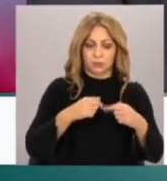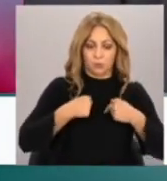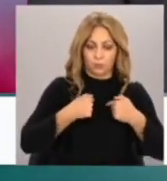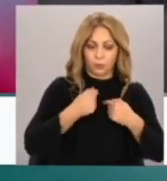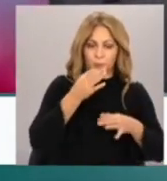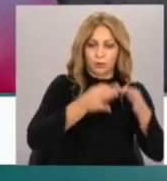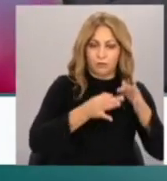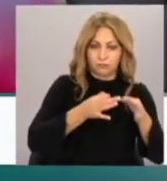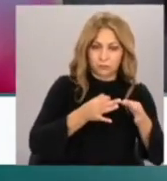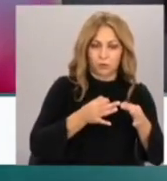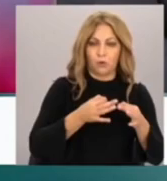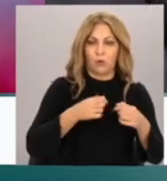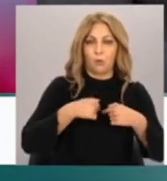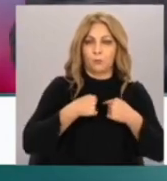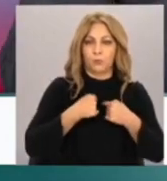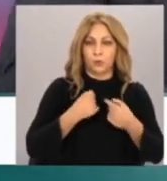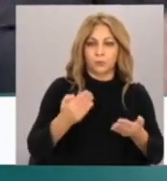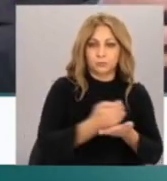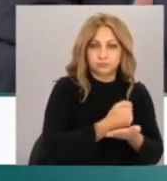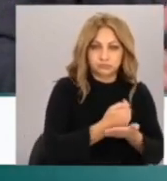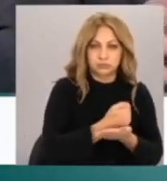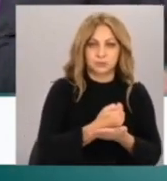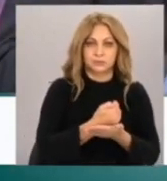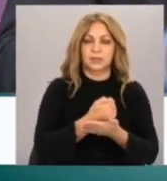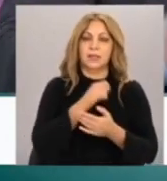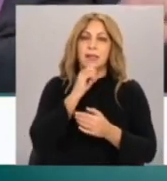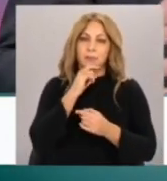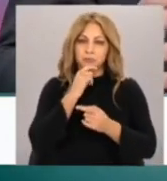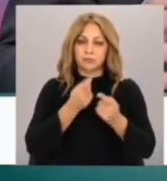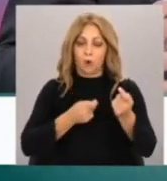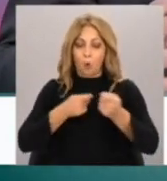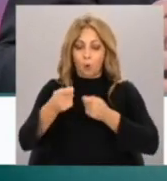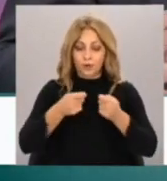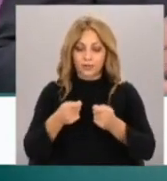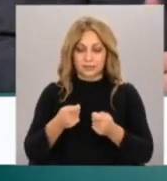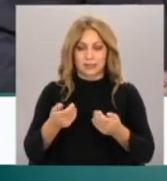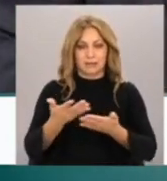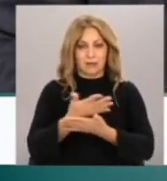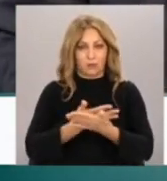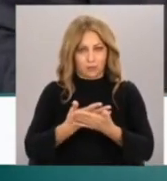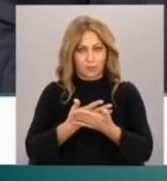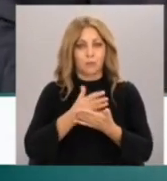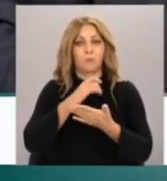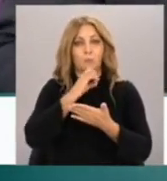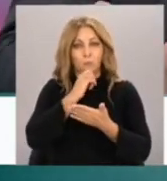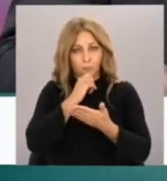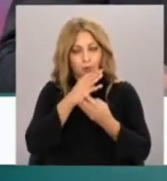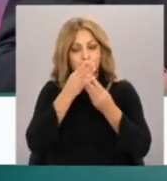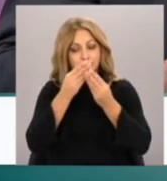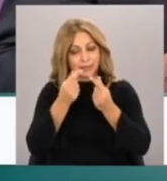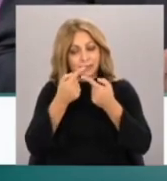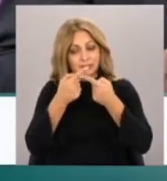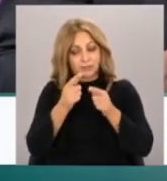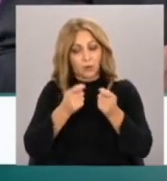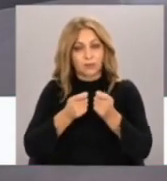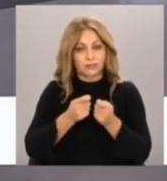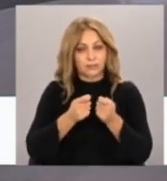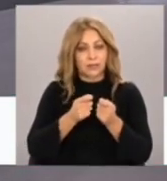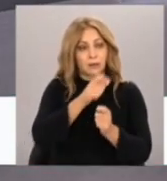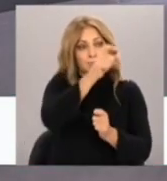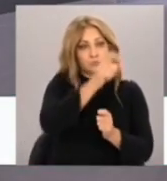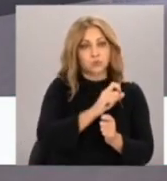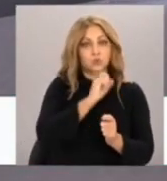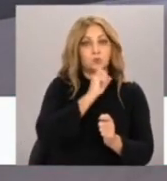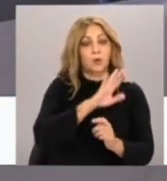listas Muitas vezes os seus próprios cobradores é possível organizar a nossa economia de uma forma a dar mais poder essas